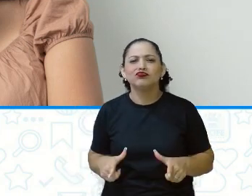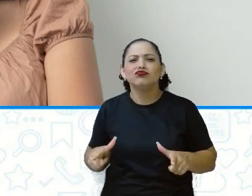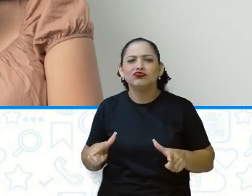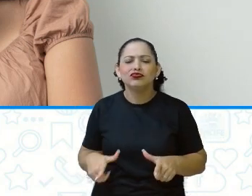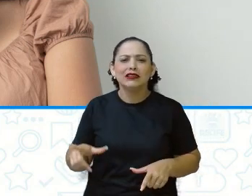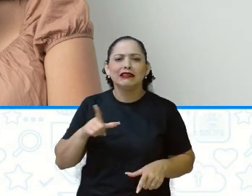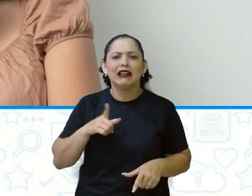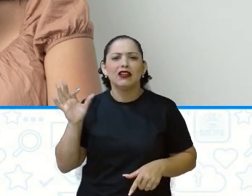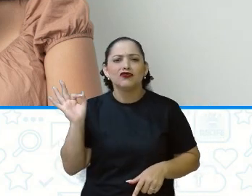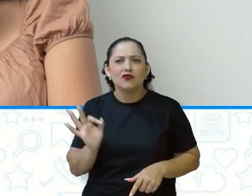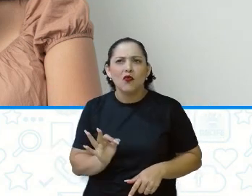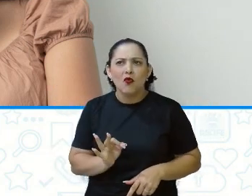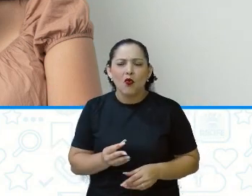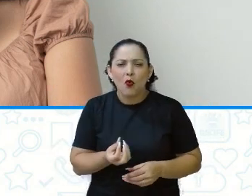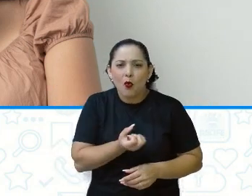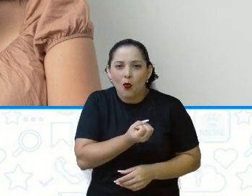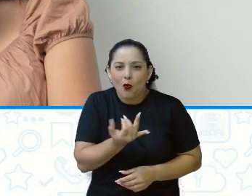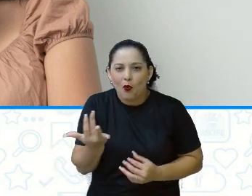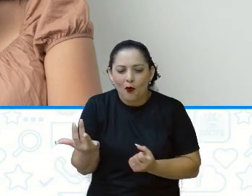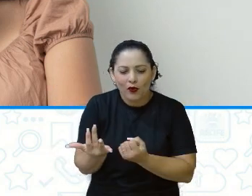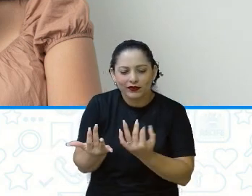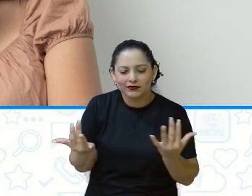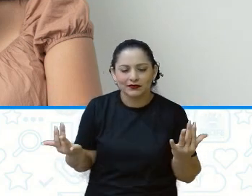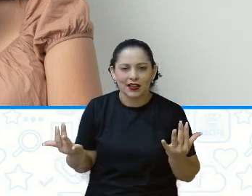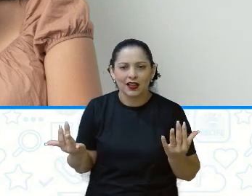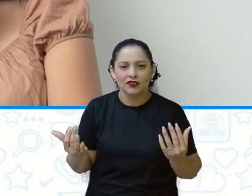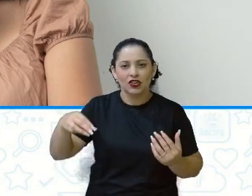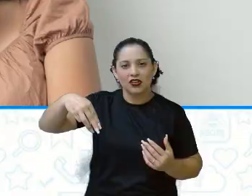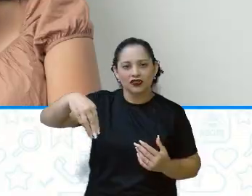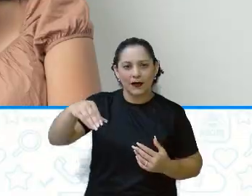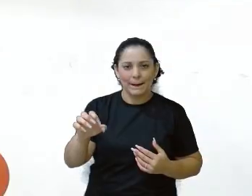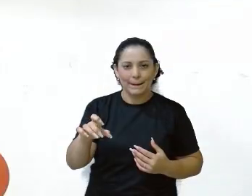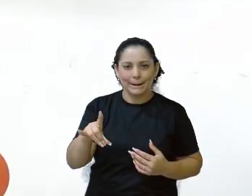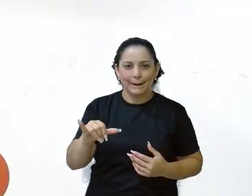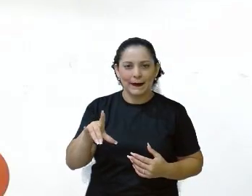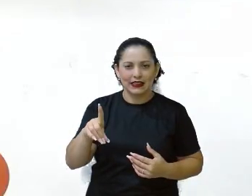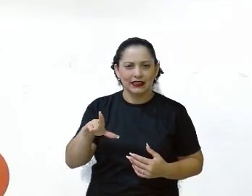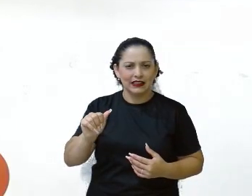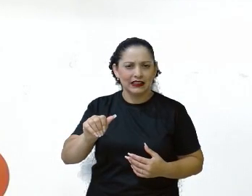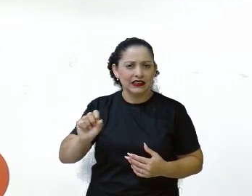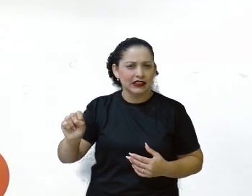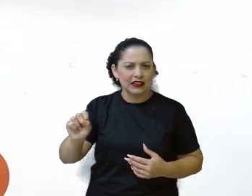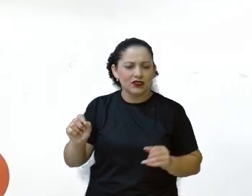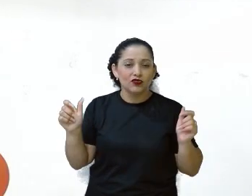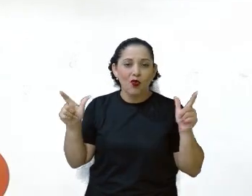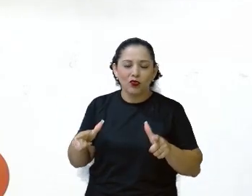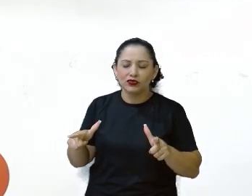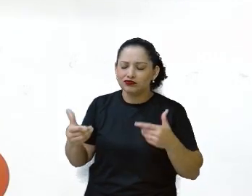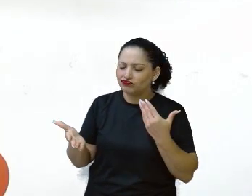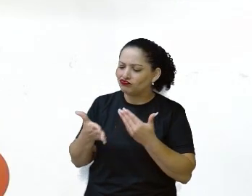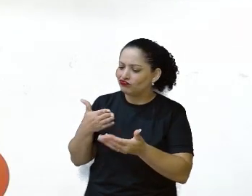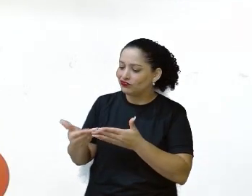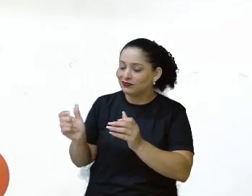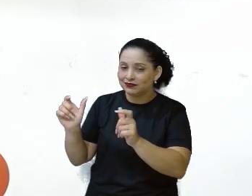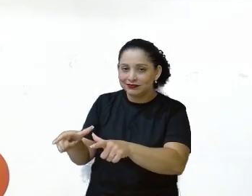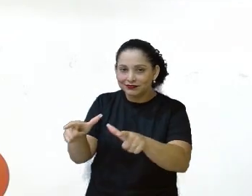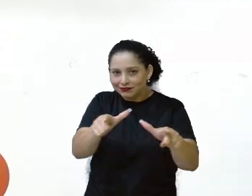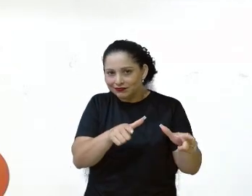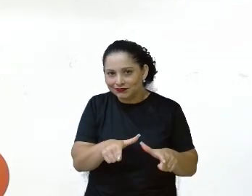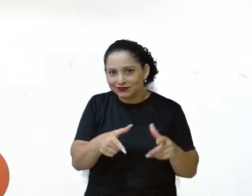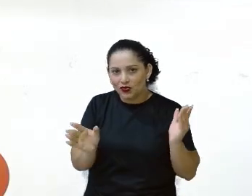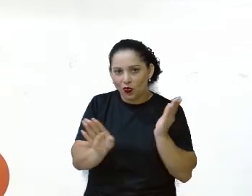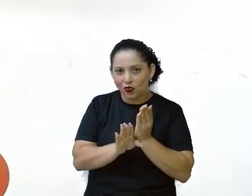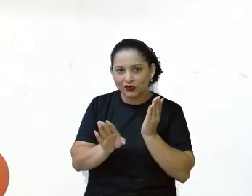as medidas de capacidade? A gente pode encontrar em vários lugares. Eu mostrei algumas, né?